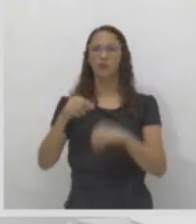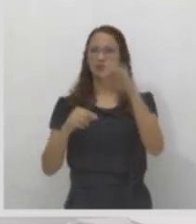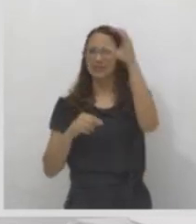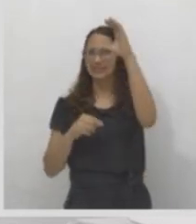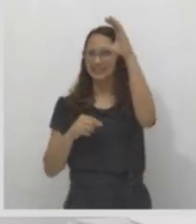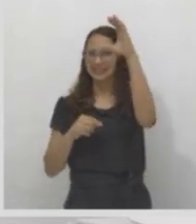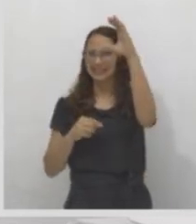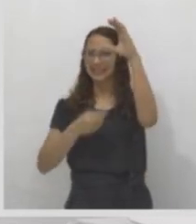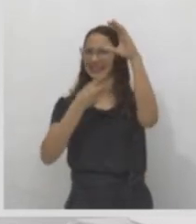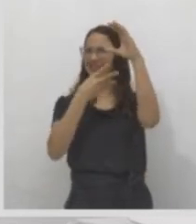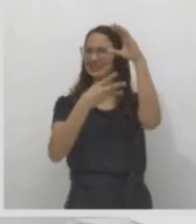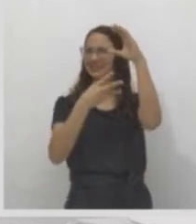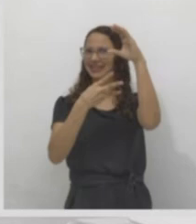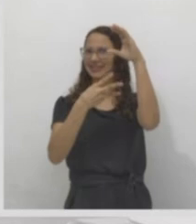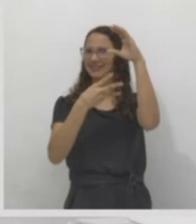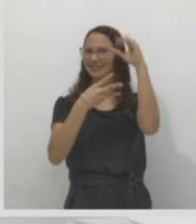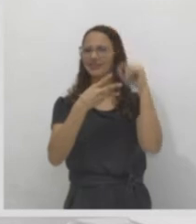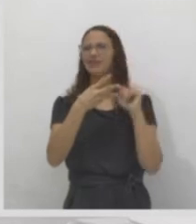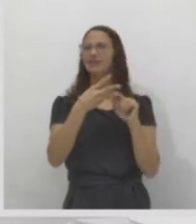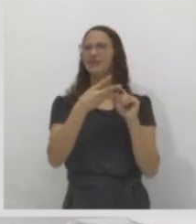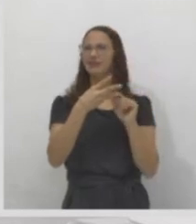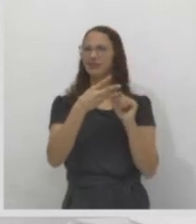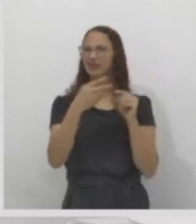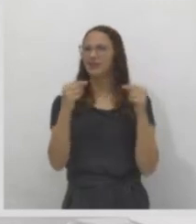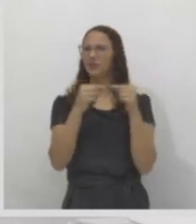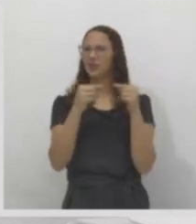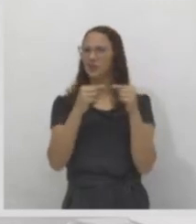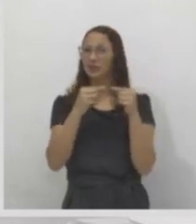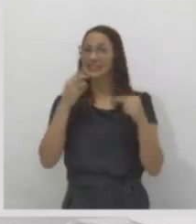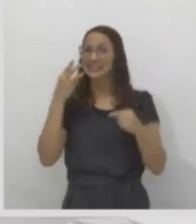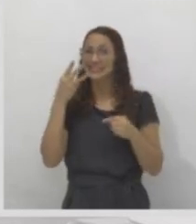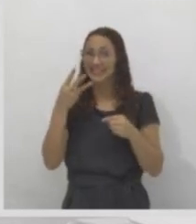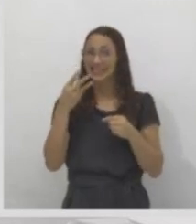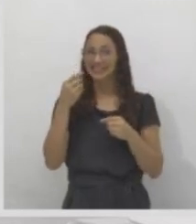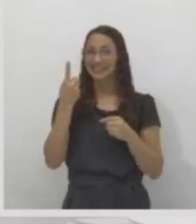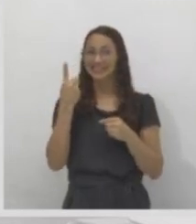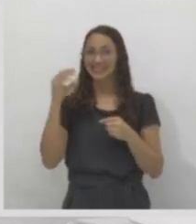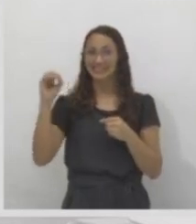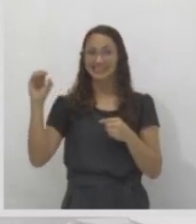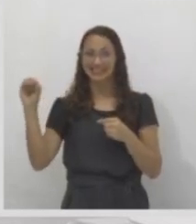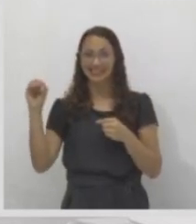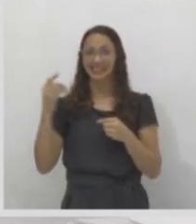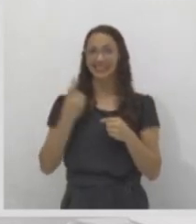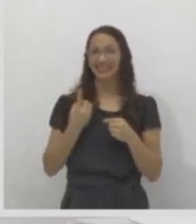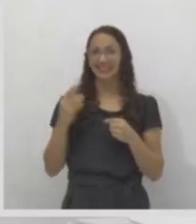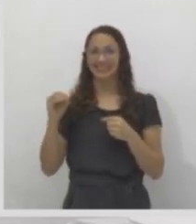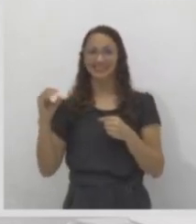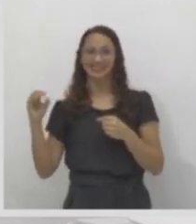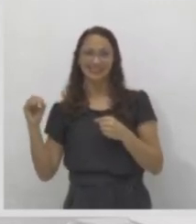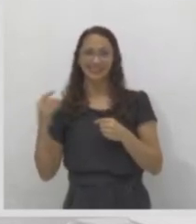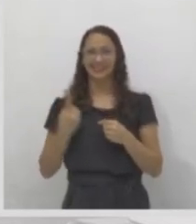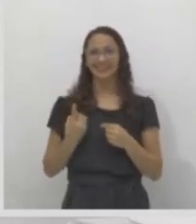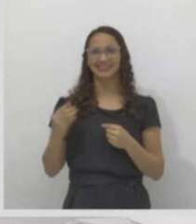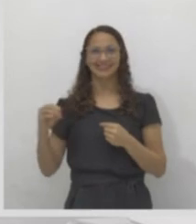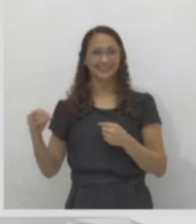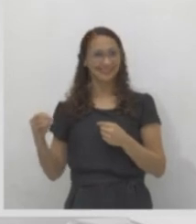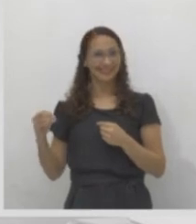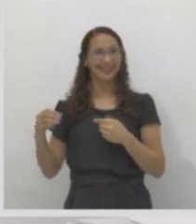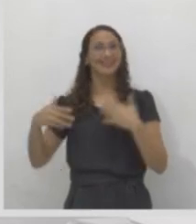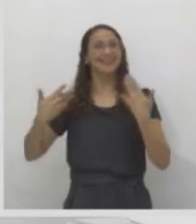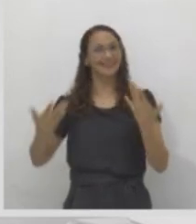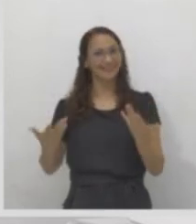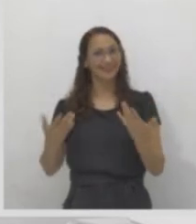o 3. Ele representa 3 centenas, portanto, seu valor relativo é